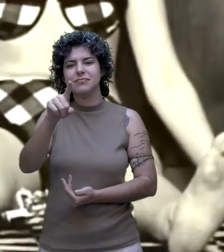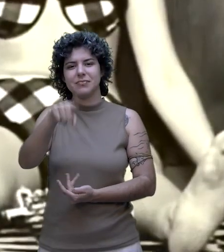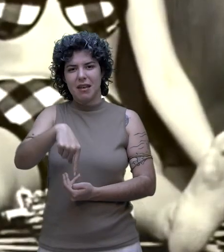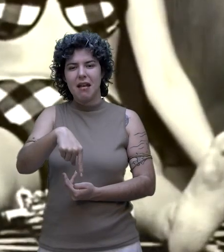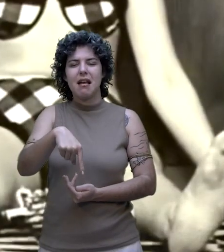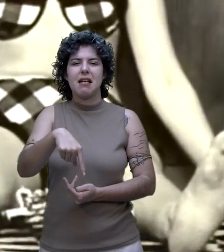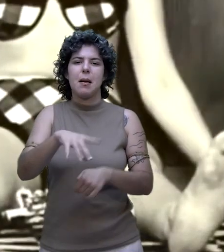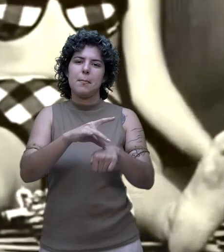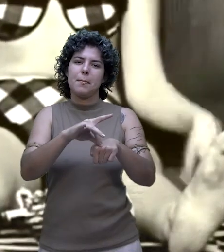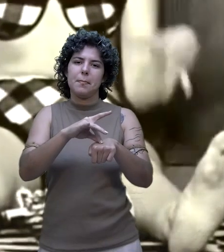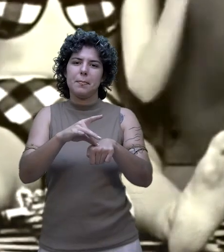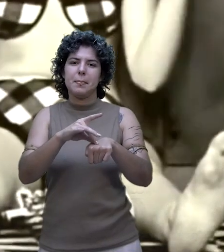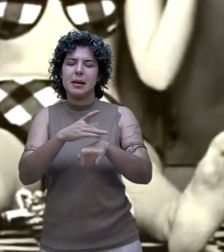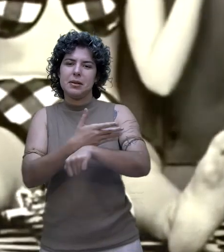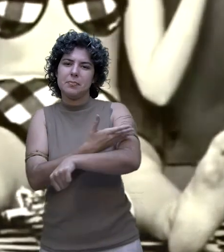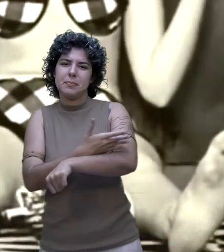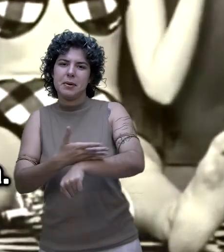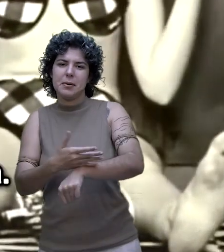Chápeš to?